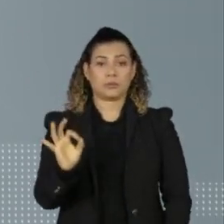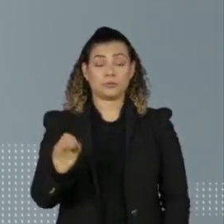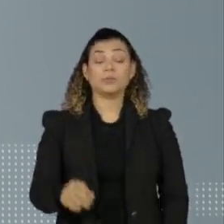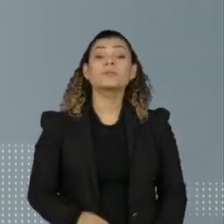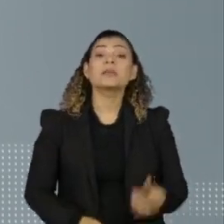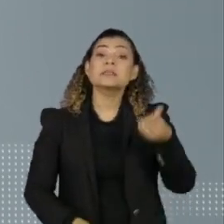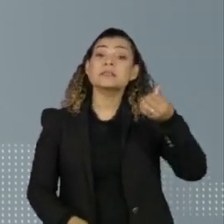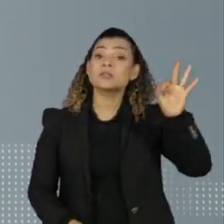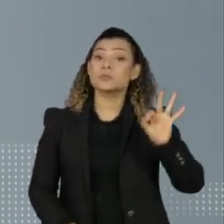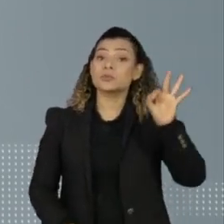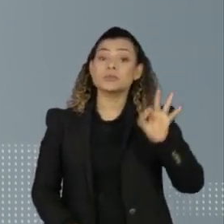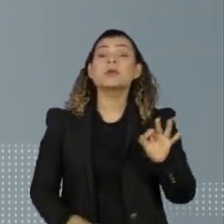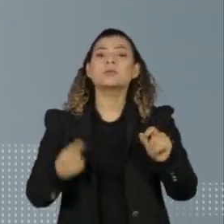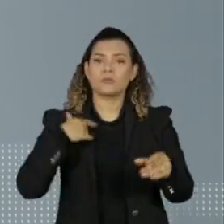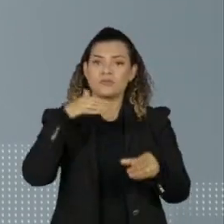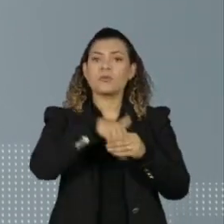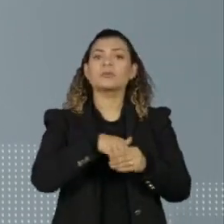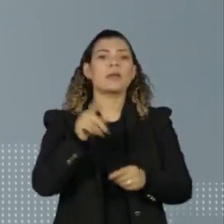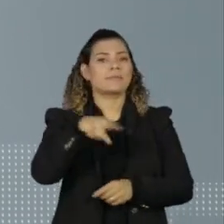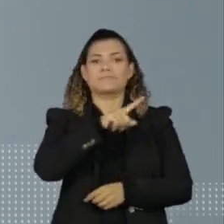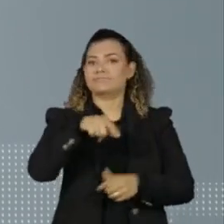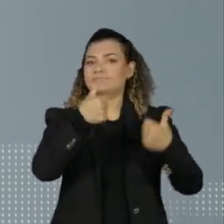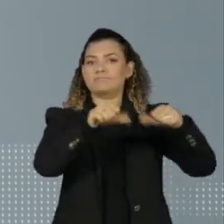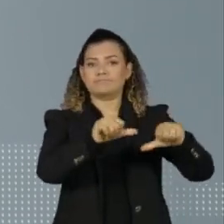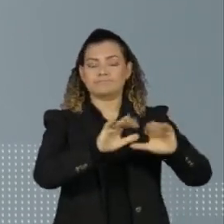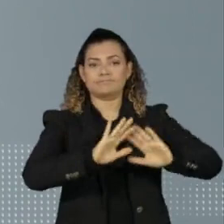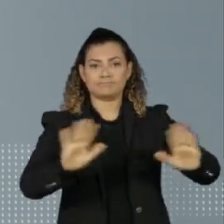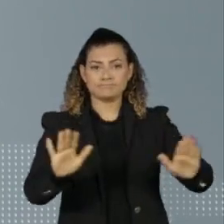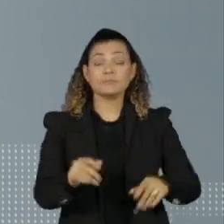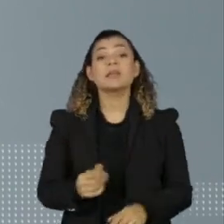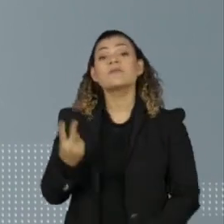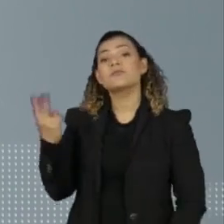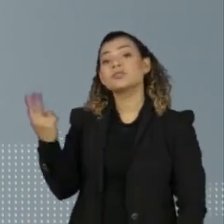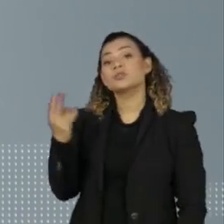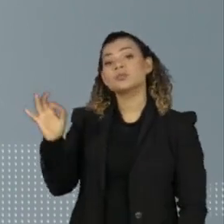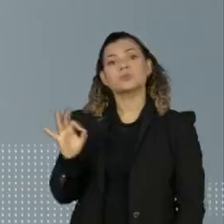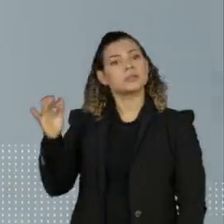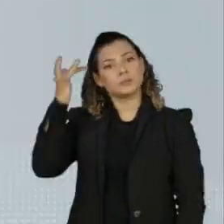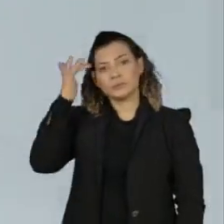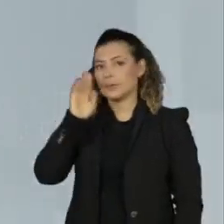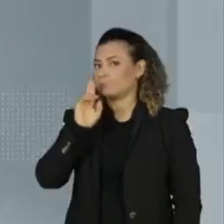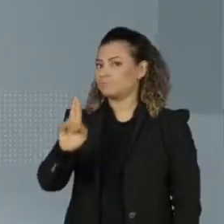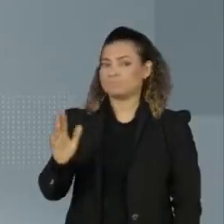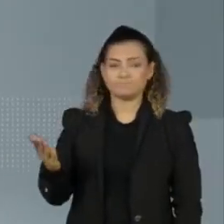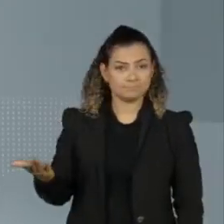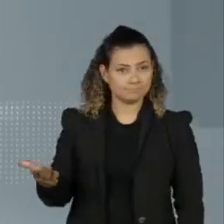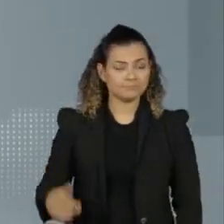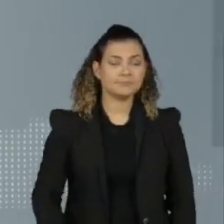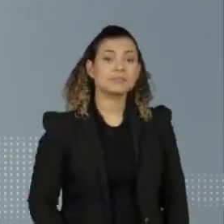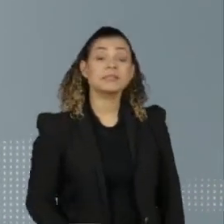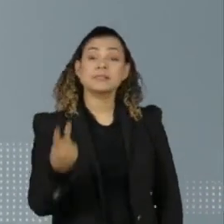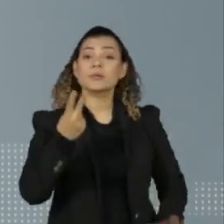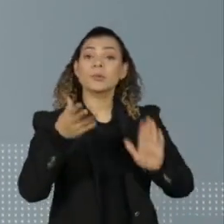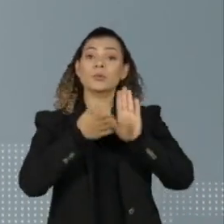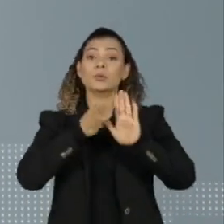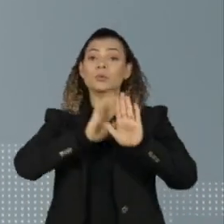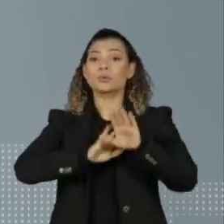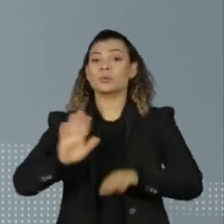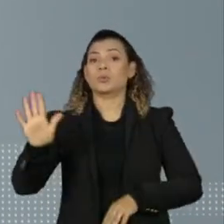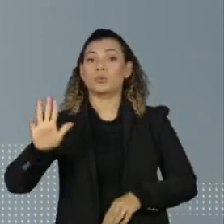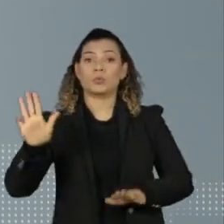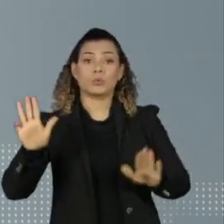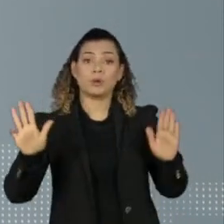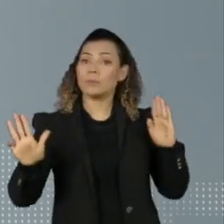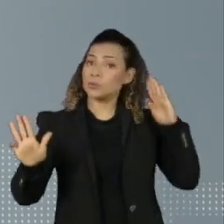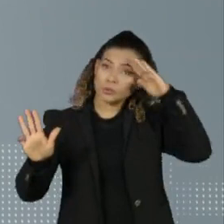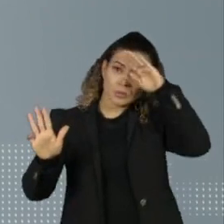cento Seis por cento afirmam que votariam em branco ou nulo e vinte e dois por cento dizem não saber um possível segundo turno entre Lula